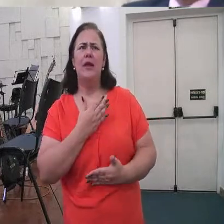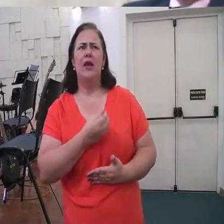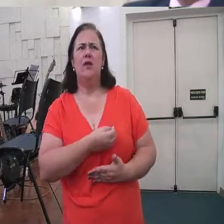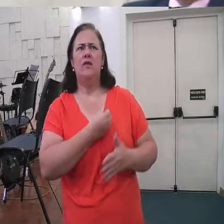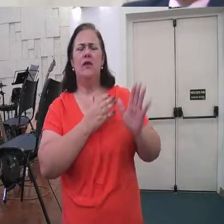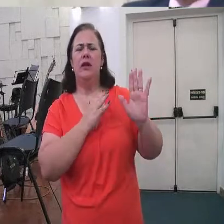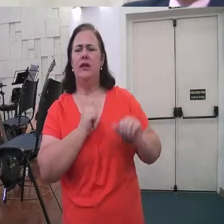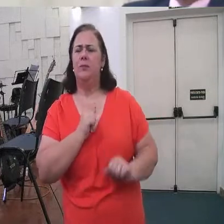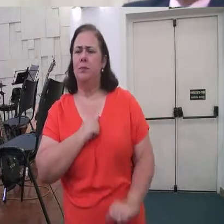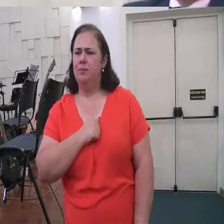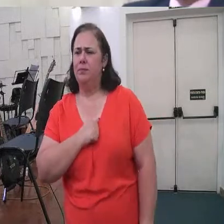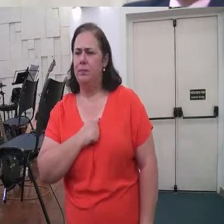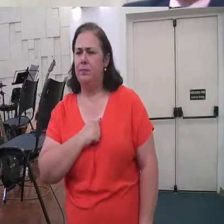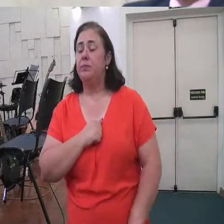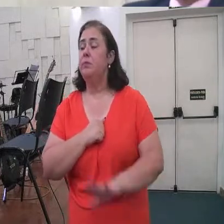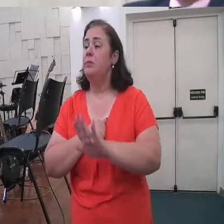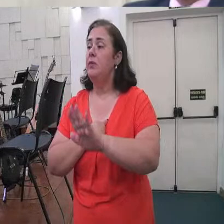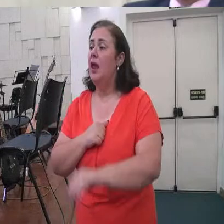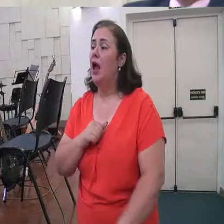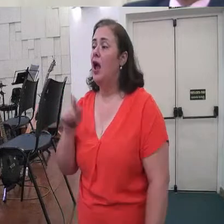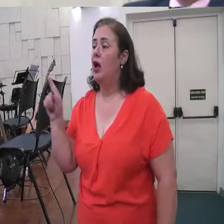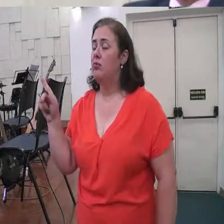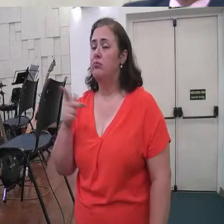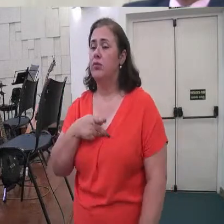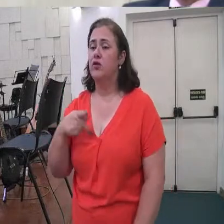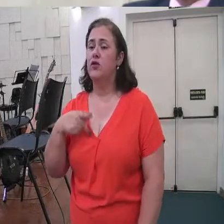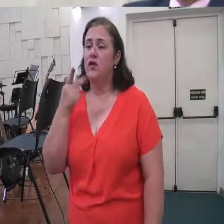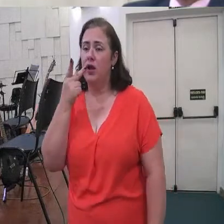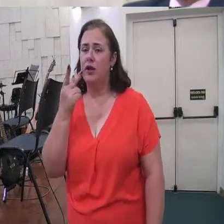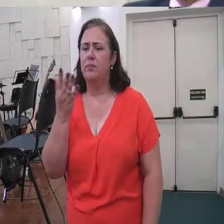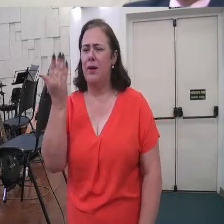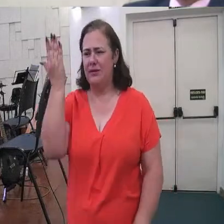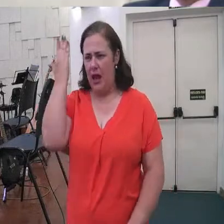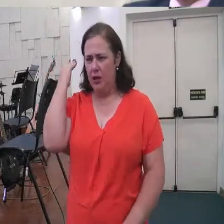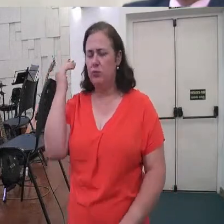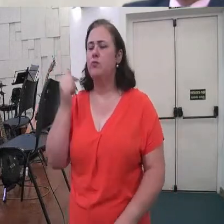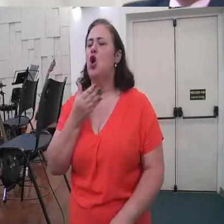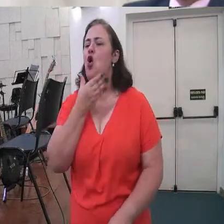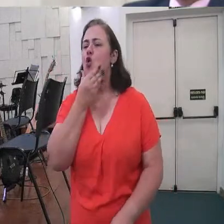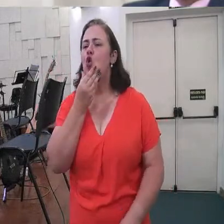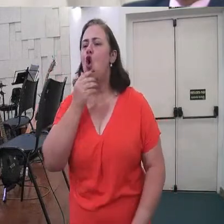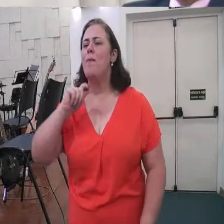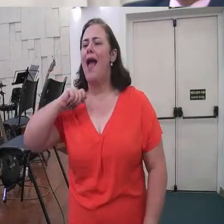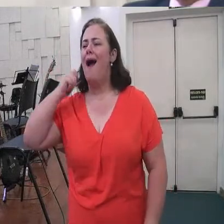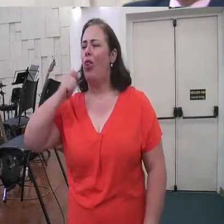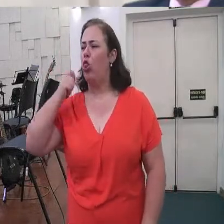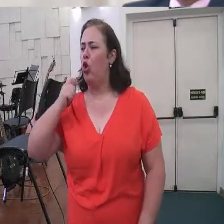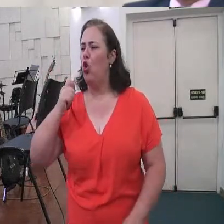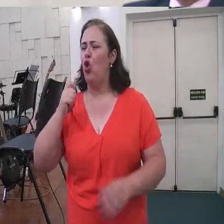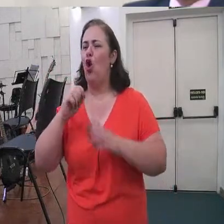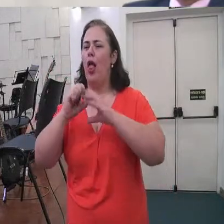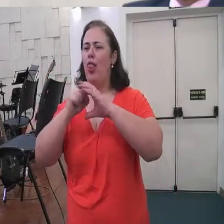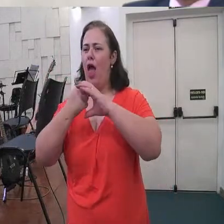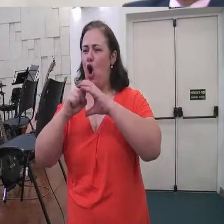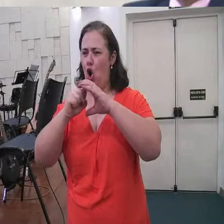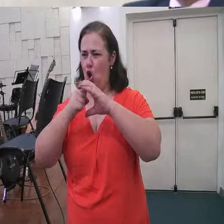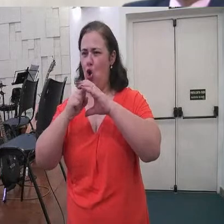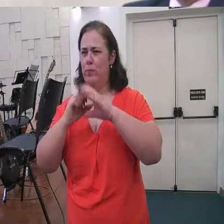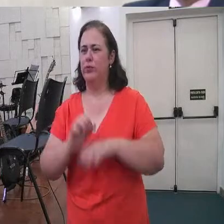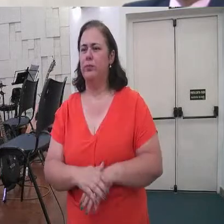Rede Globo como era a questão religiosa dele. Ele disse assim, numa revista de circulação nacional. Ele disse assim: